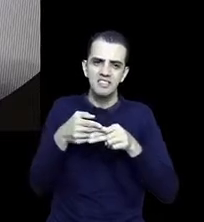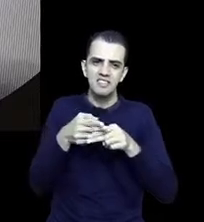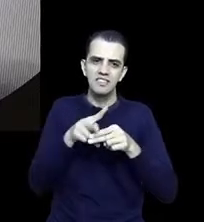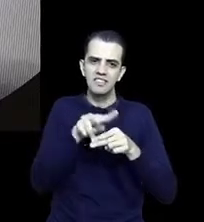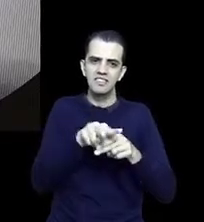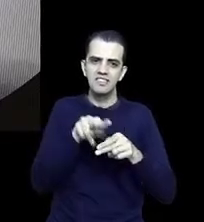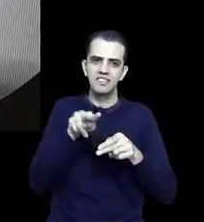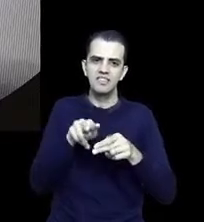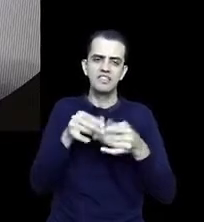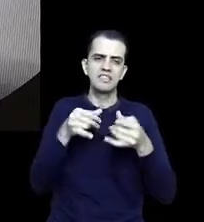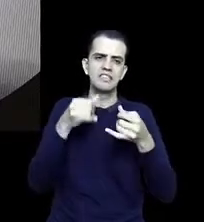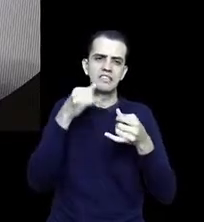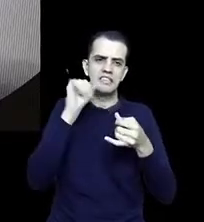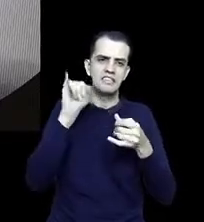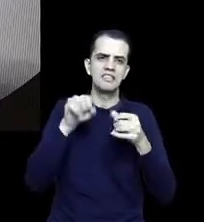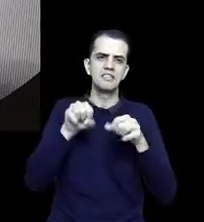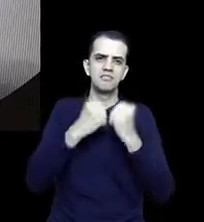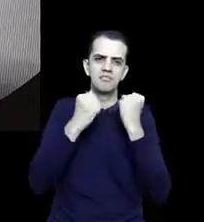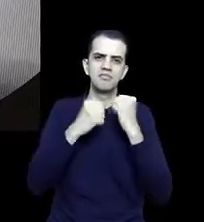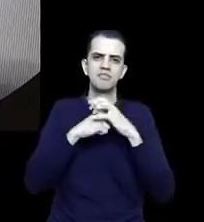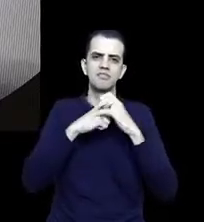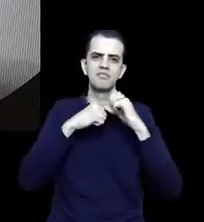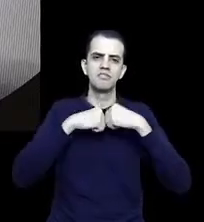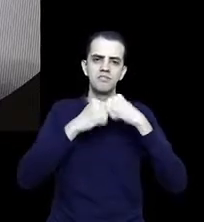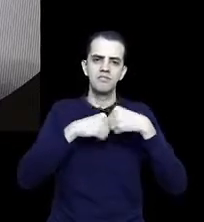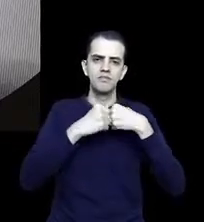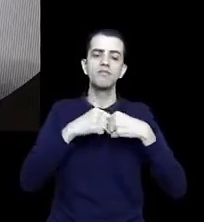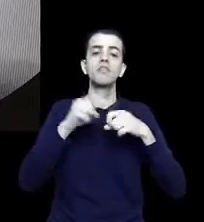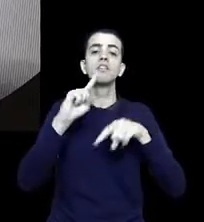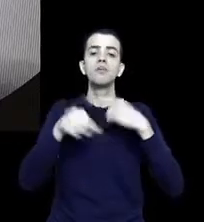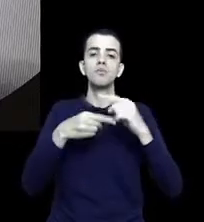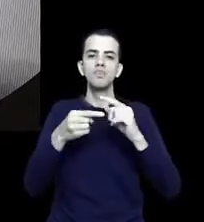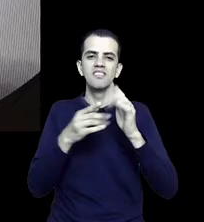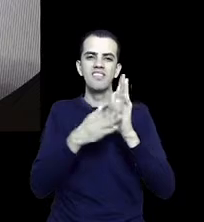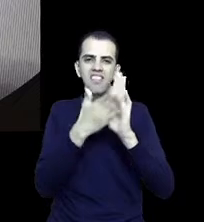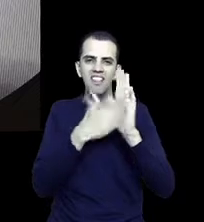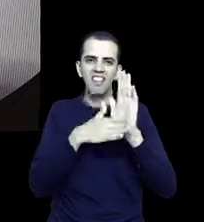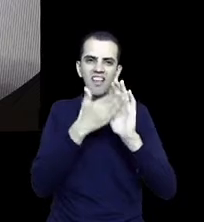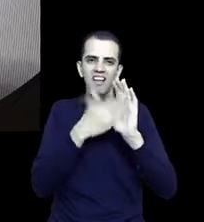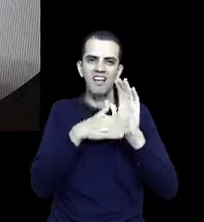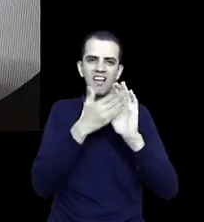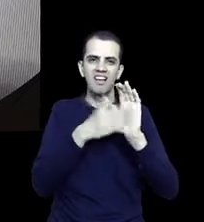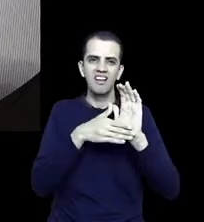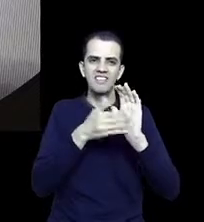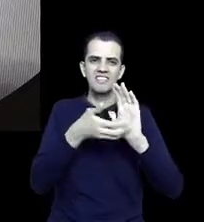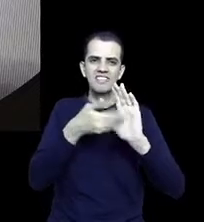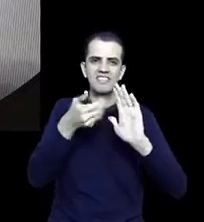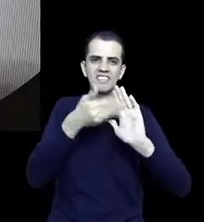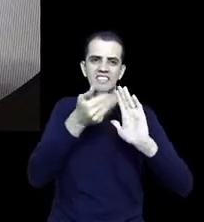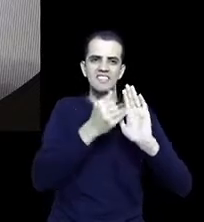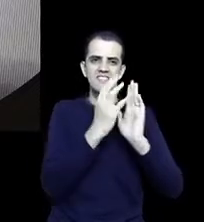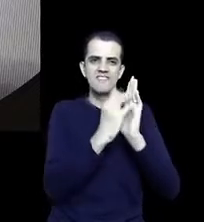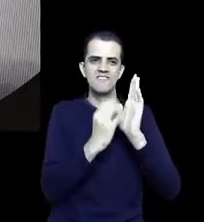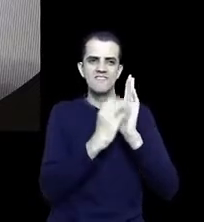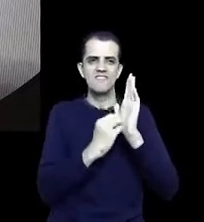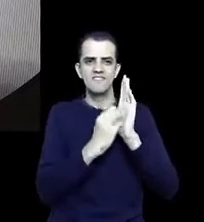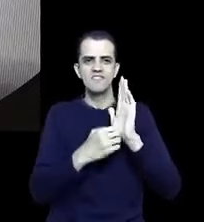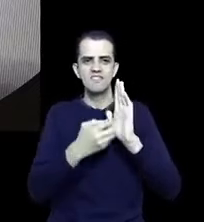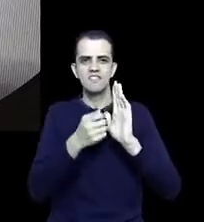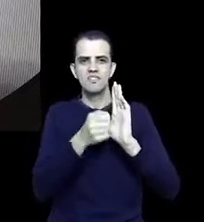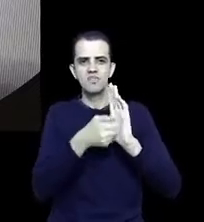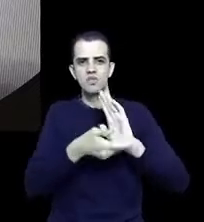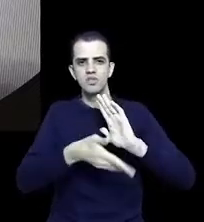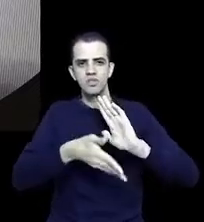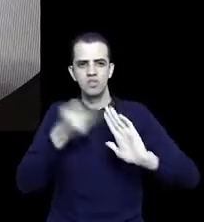algum dano articular maior. A gente resseca depois aquele tecido, que é o tecido que está sob, né,